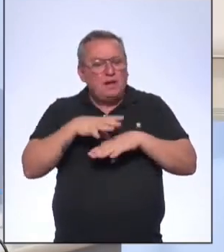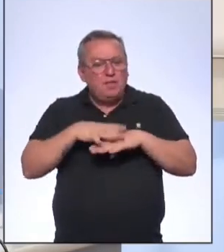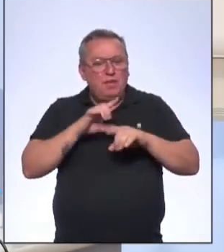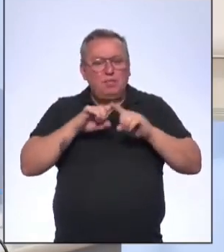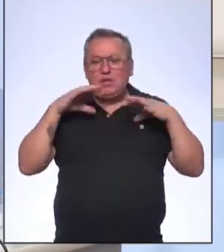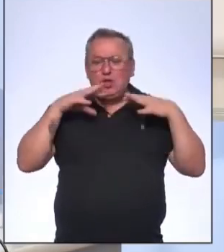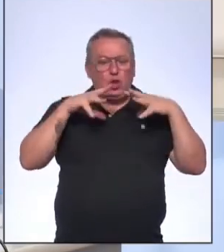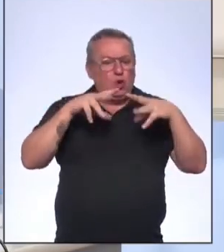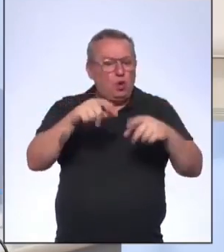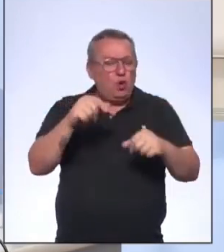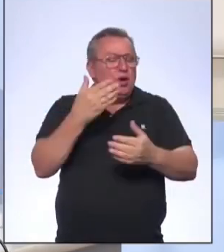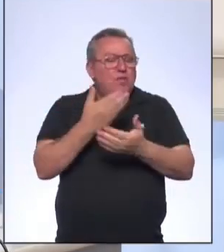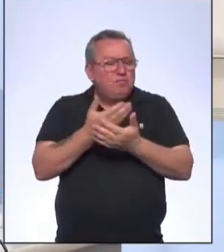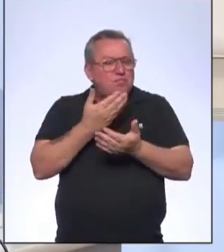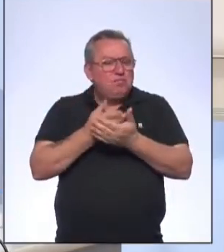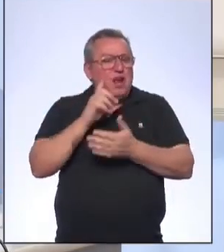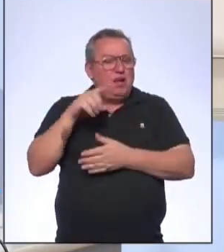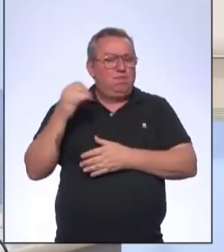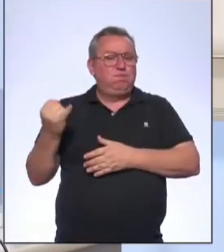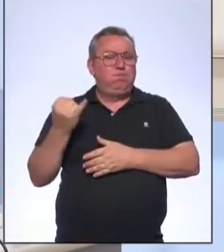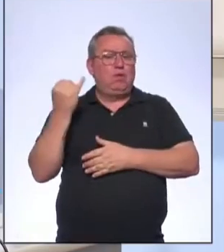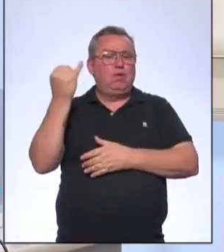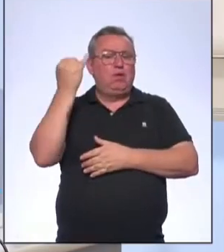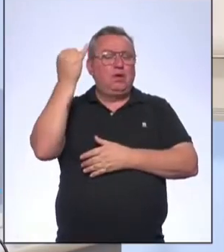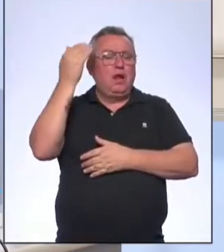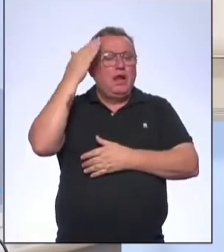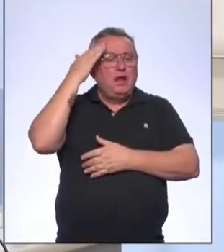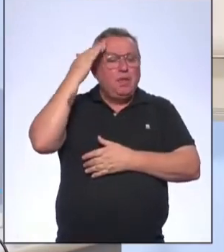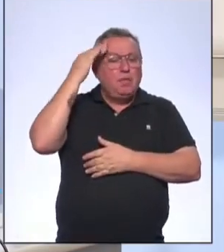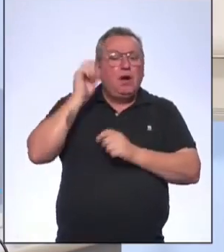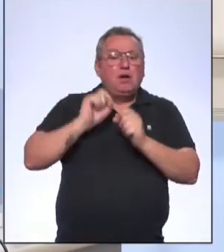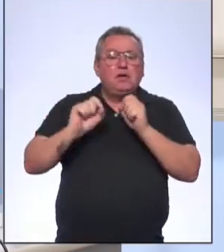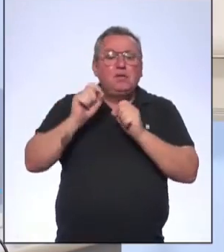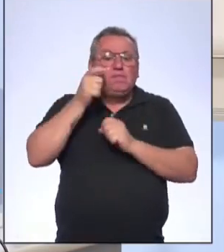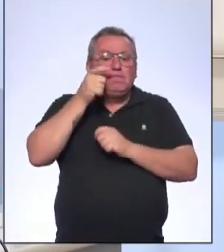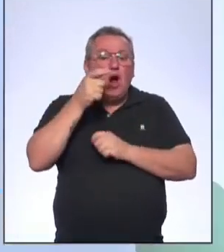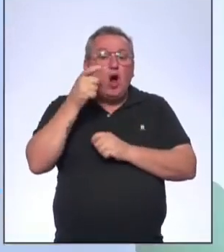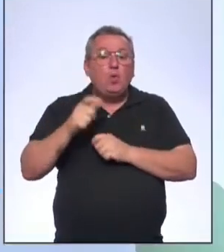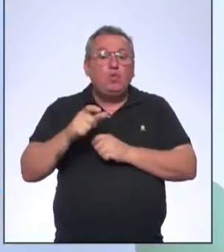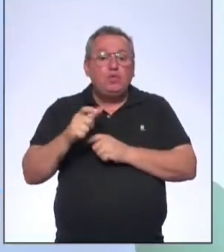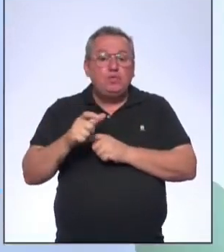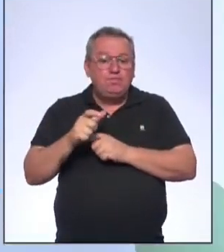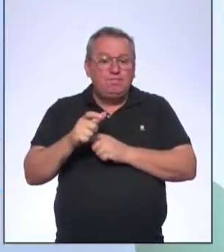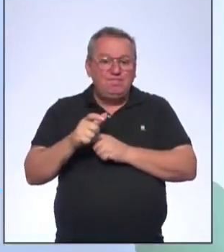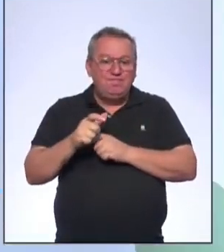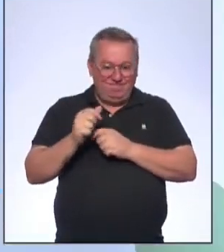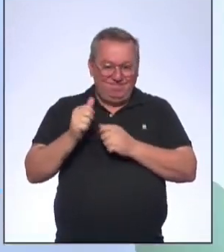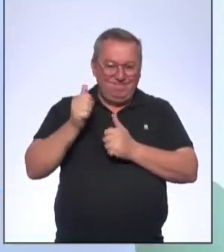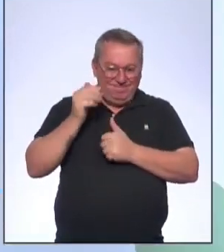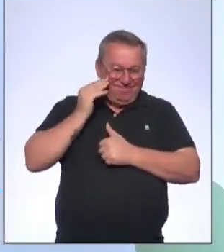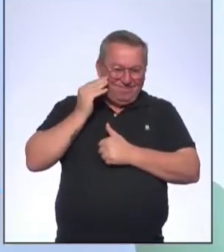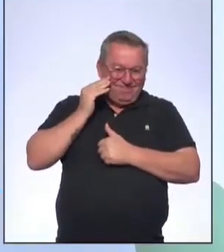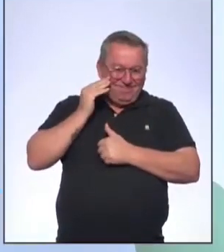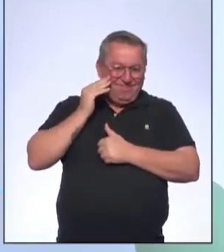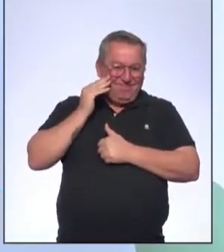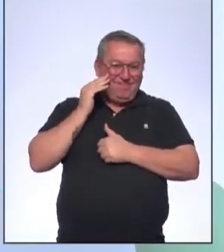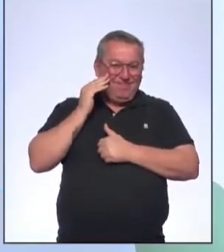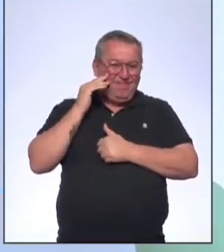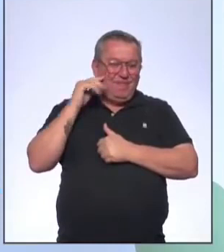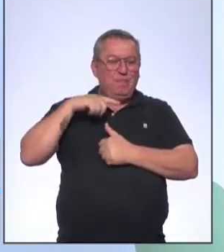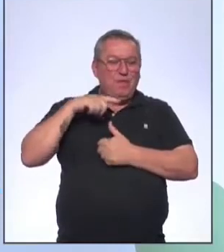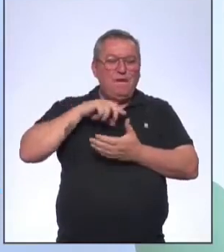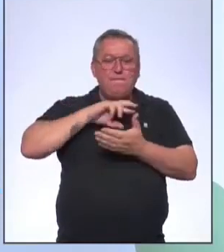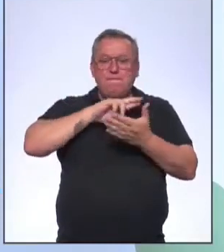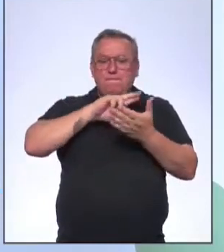todas as outras. É importante saber quem está nos assistindo, né, Alessandra? Isso é verdade, até porque, Osmar, nós temos várias